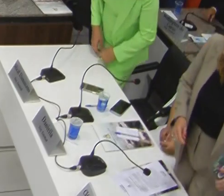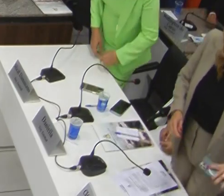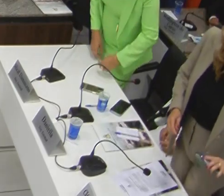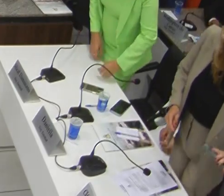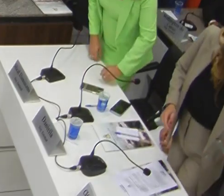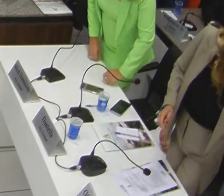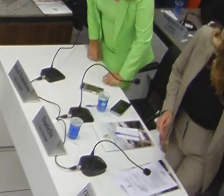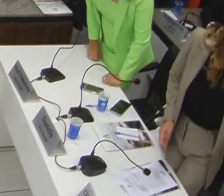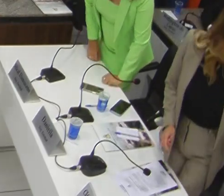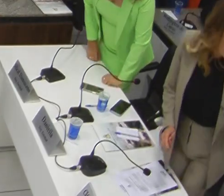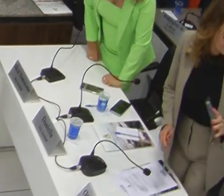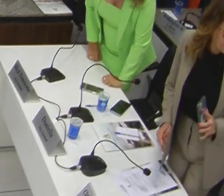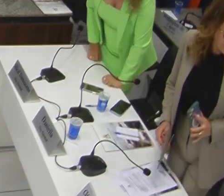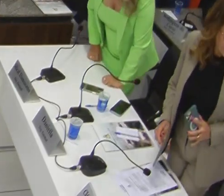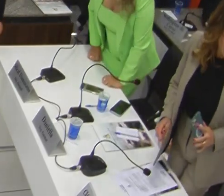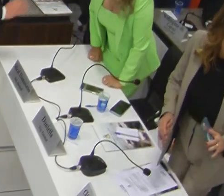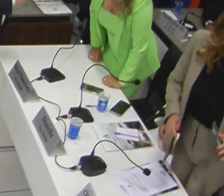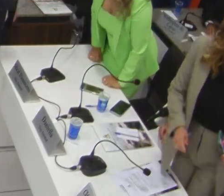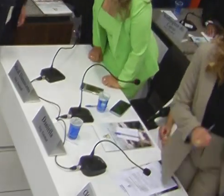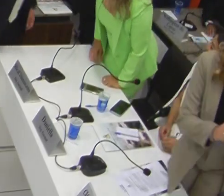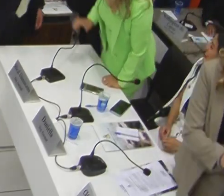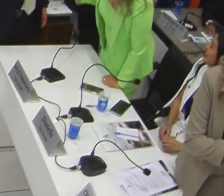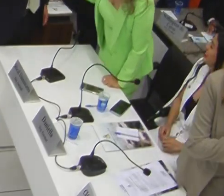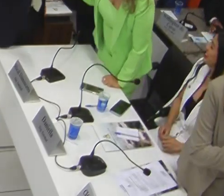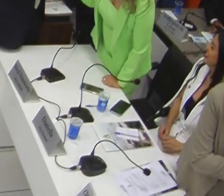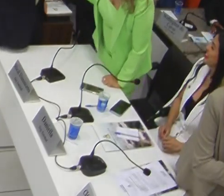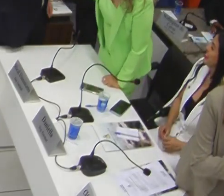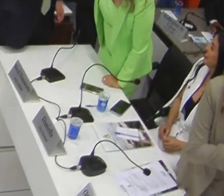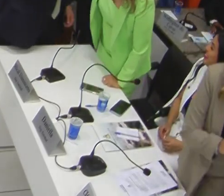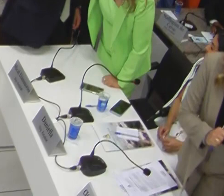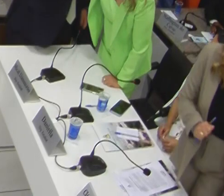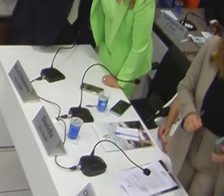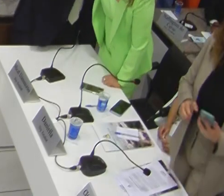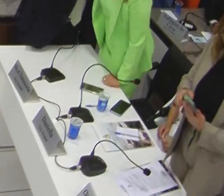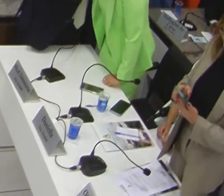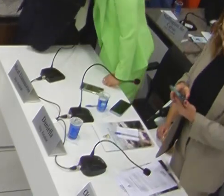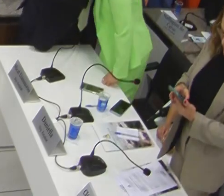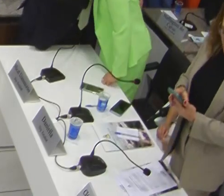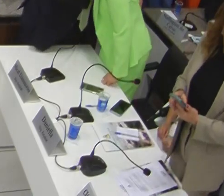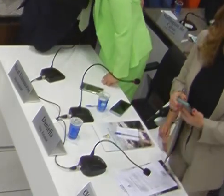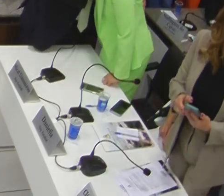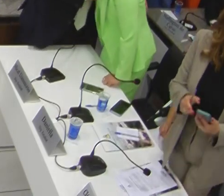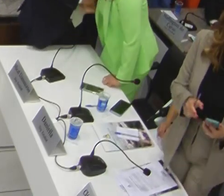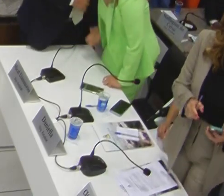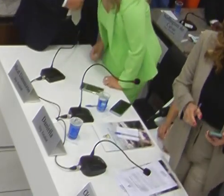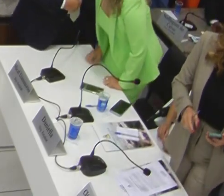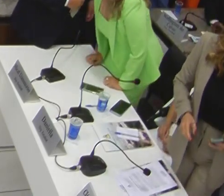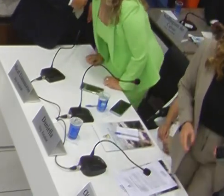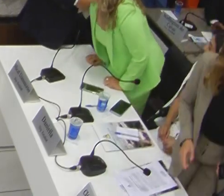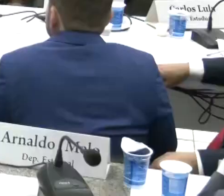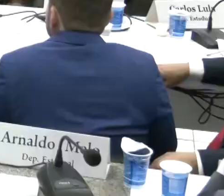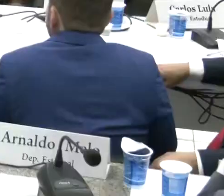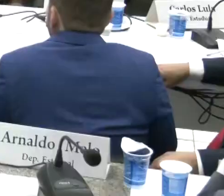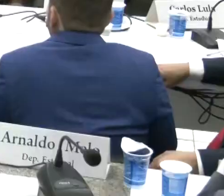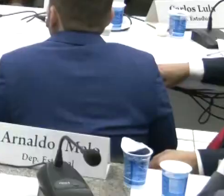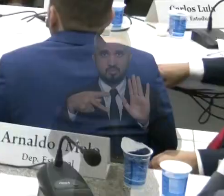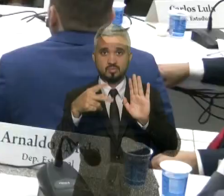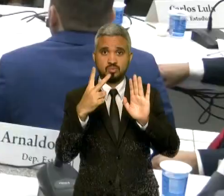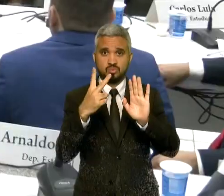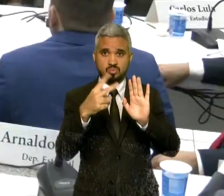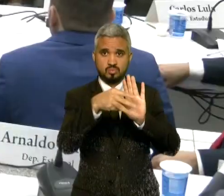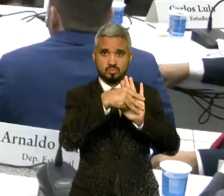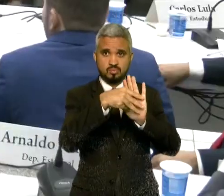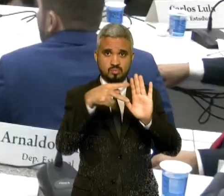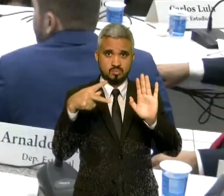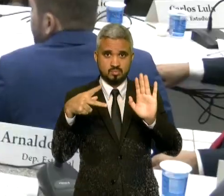Como eu falei anteriormente, da ordem do dia consta um requerimento, 10 projetos, 2 medidas provisórias. Essas medidas provisórias são o